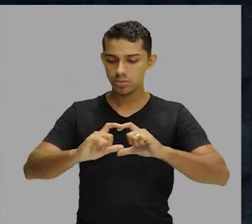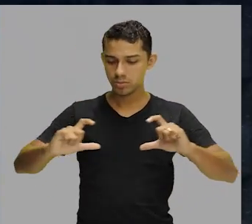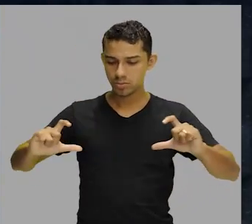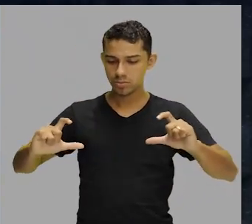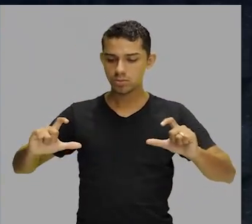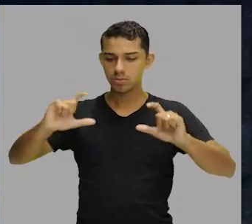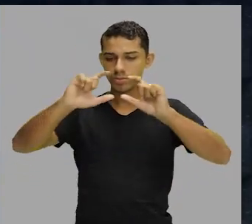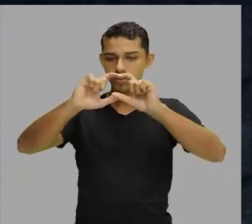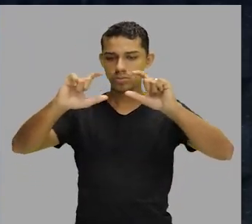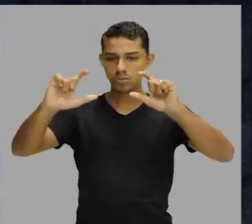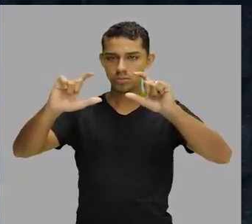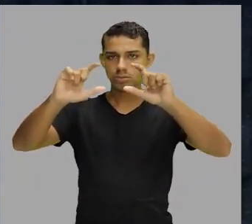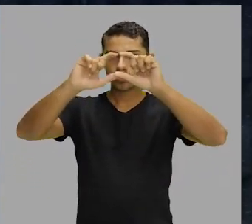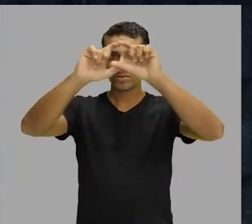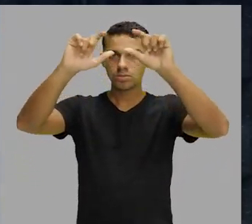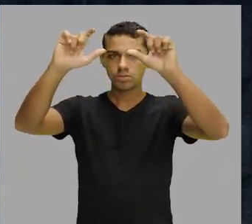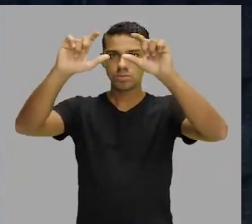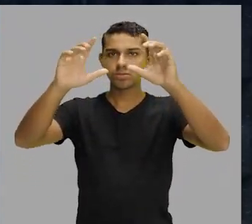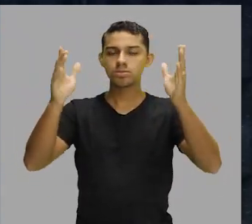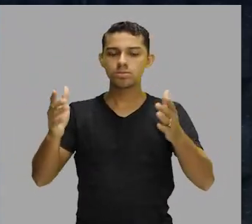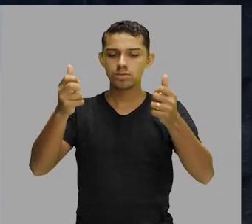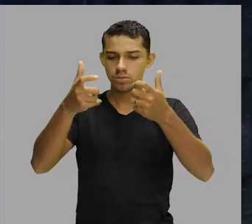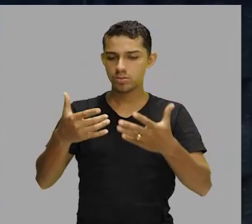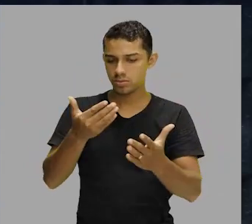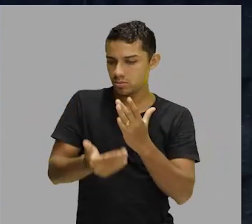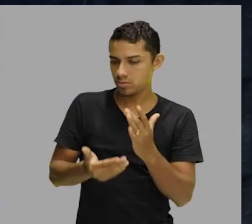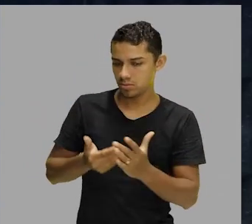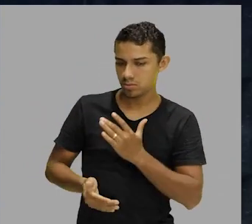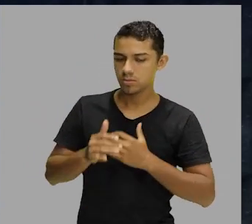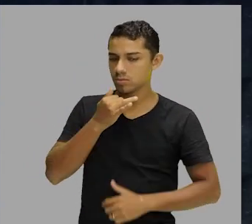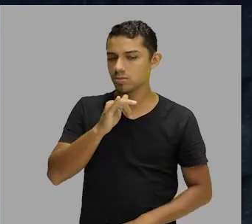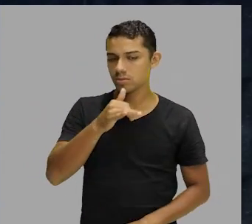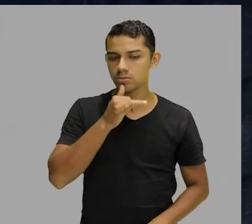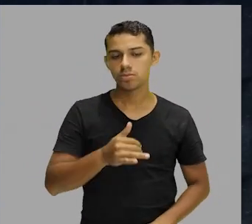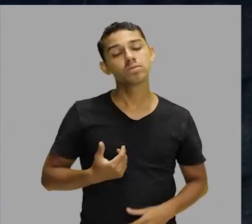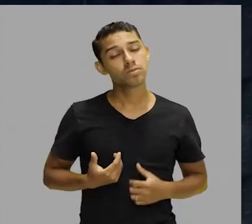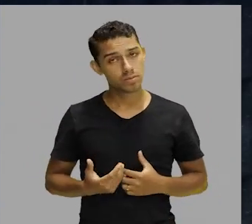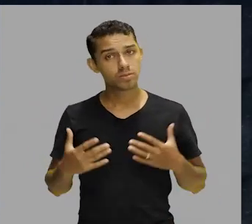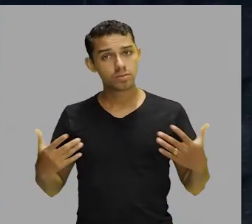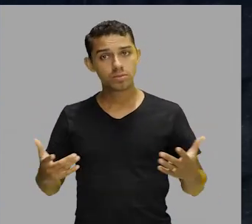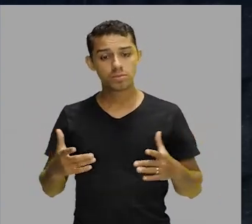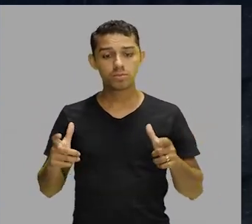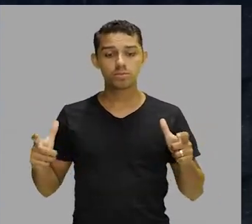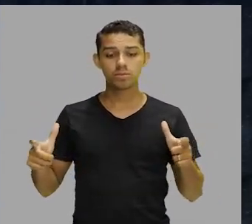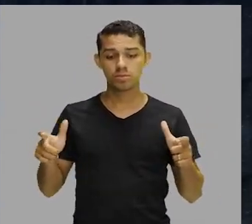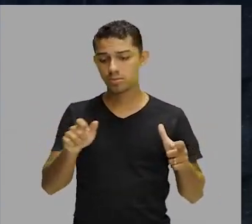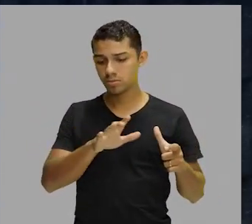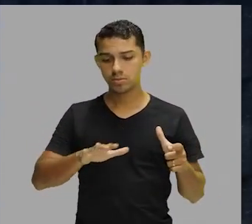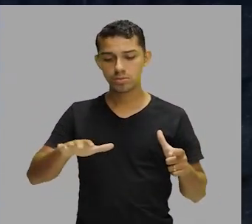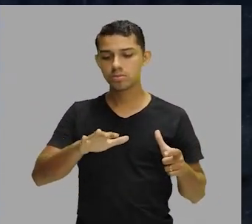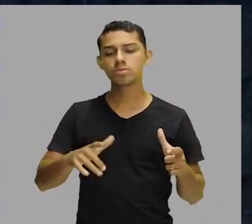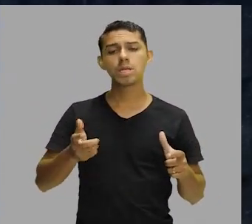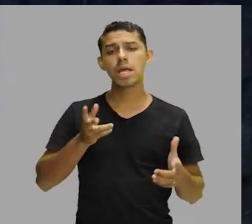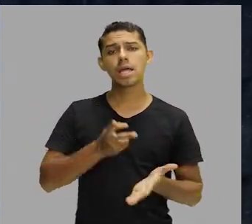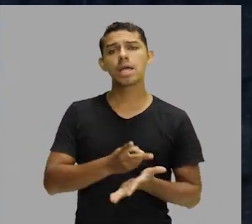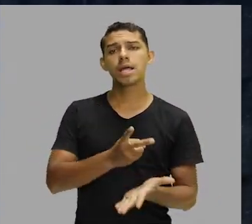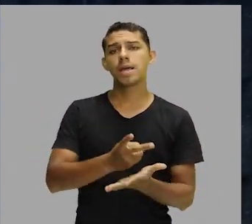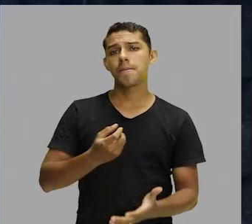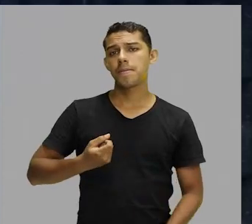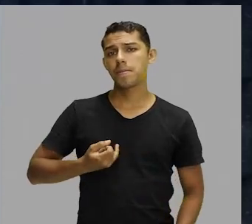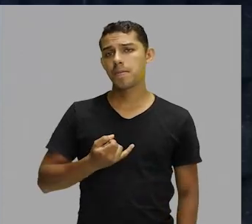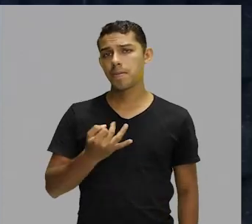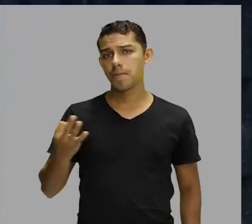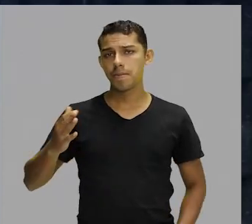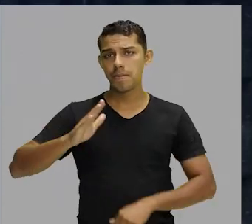existe uma perca de energia. Então, essa base aqui da cadeia alimentar sempre vai ter uma maior quantidade de